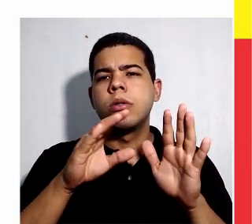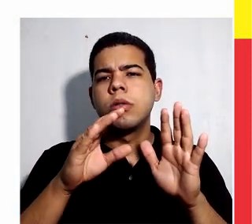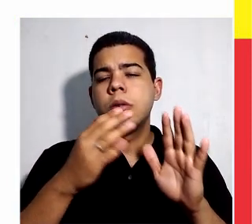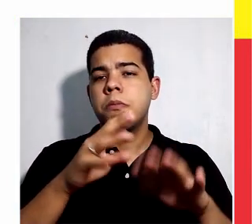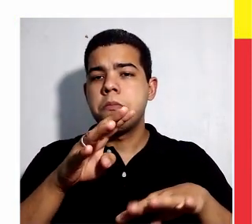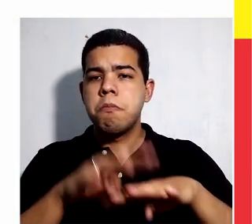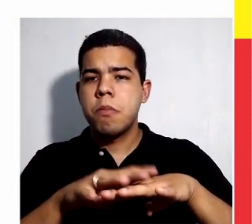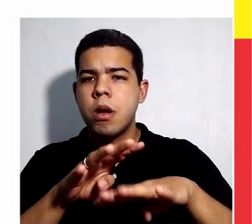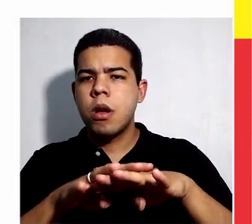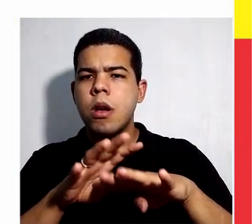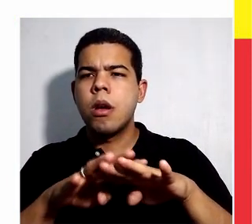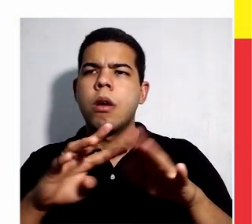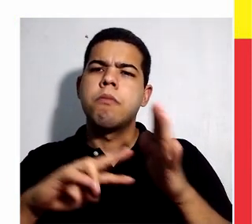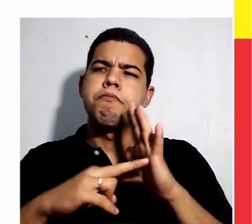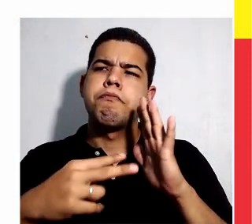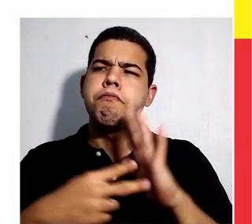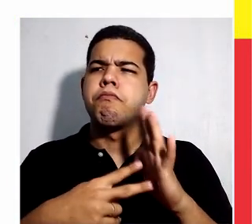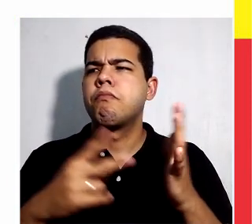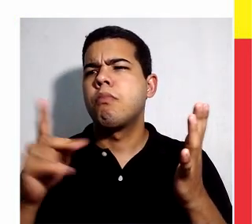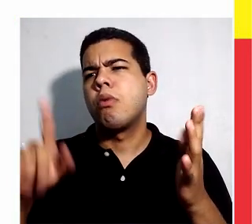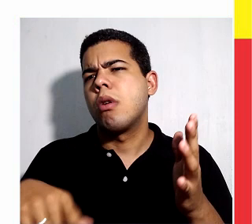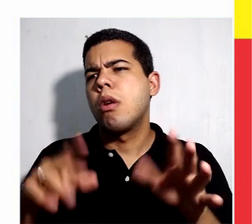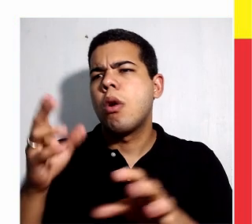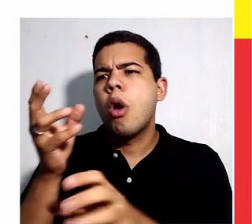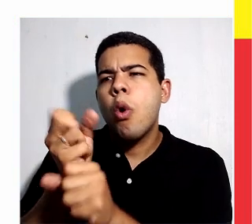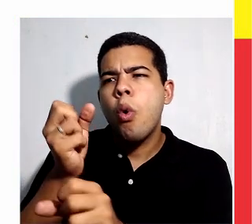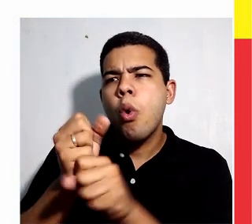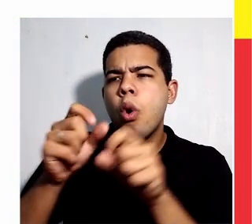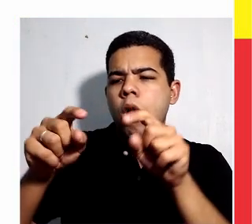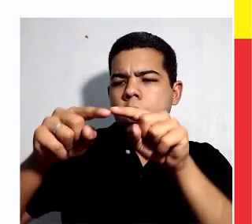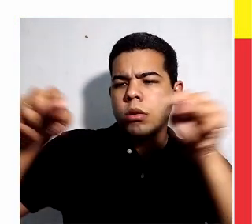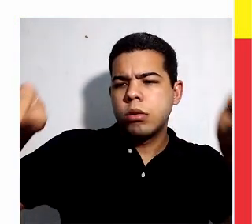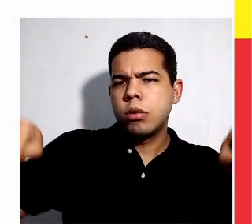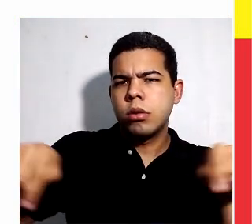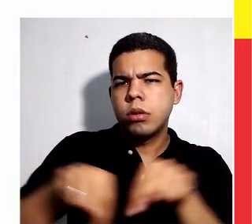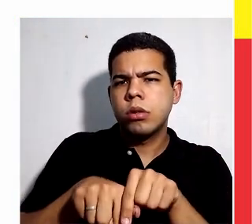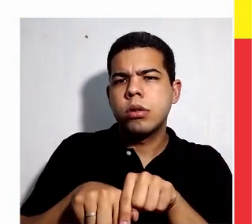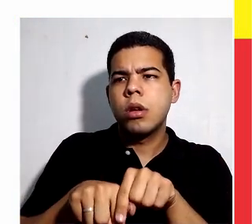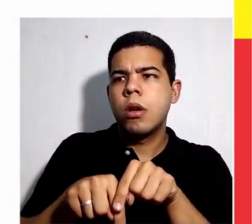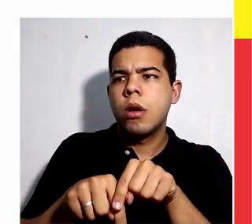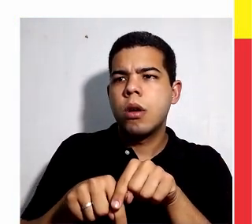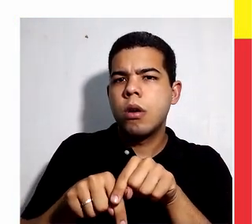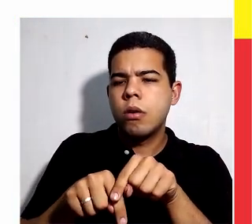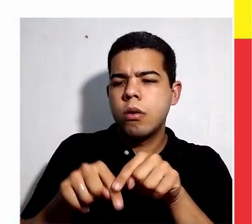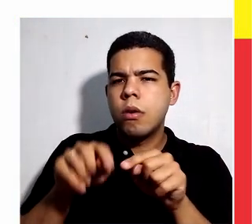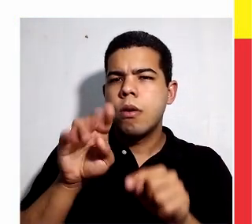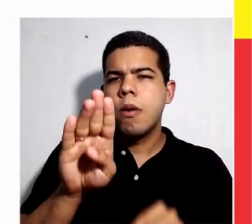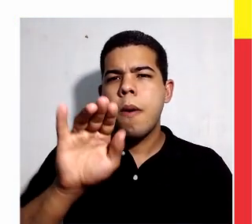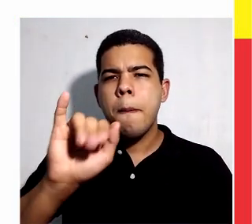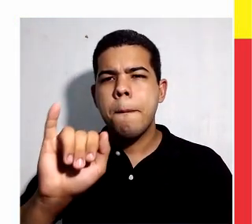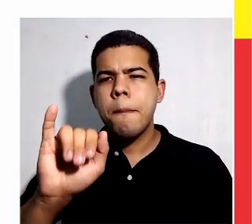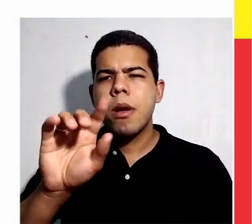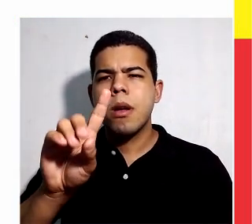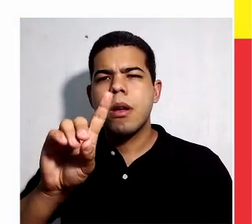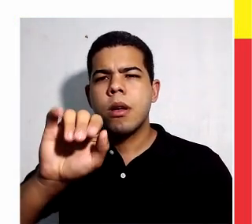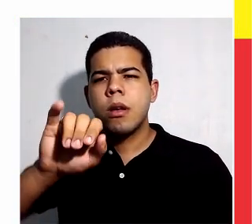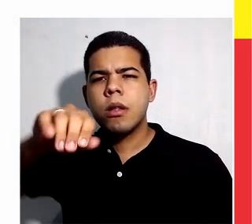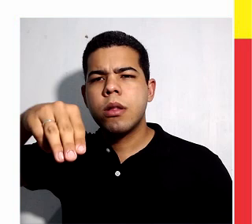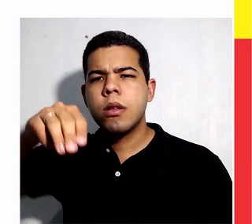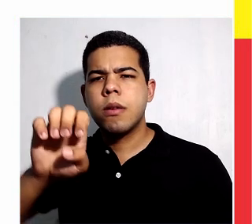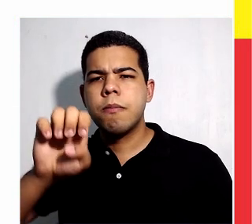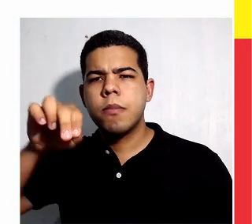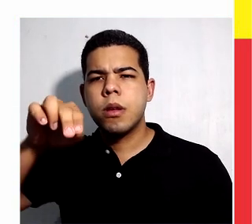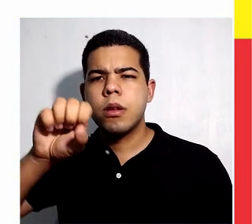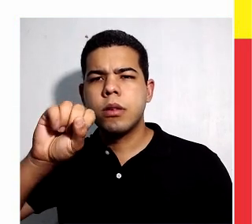matemático que pode ser definida como quantidade de espaço bidimensional, ou